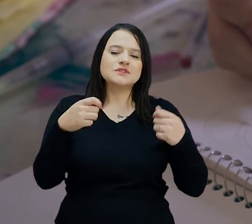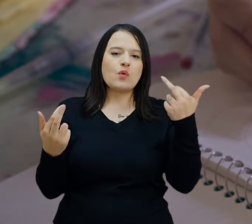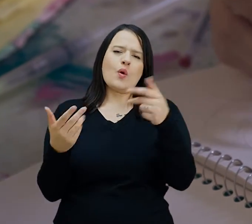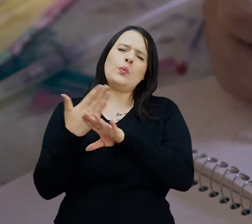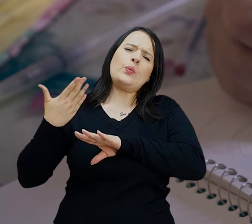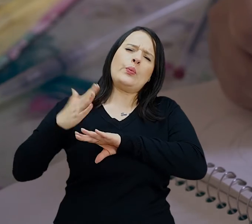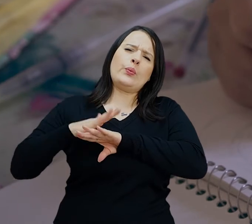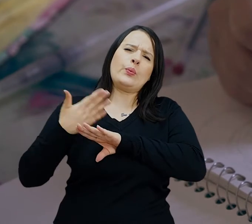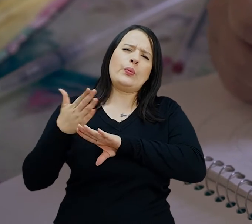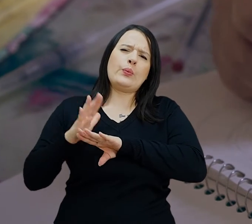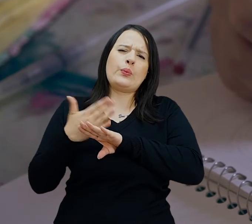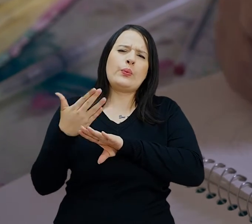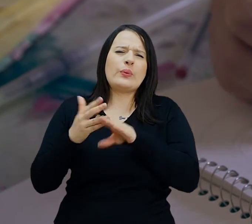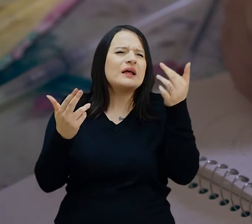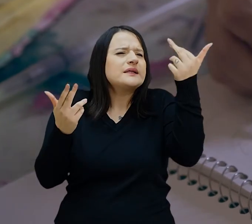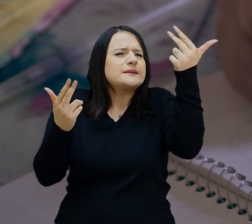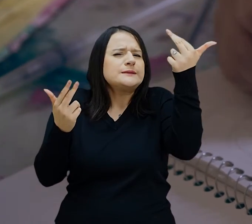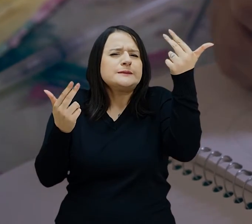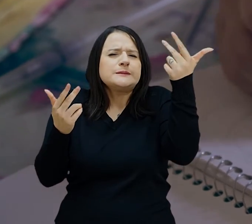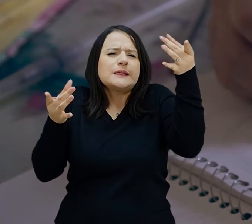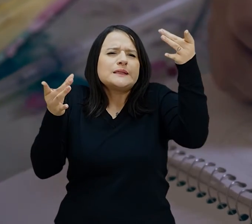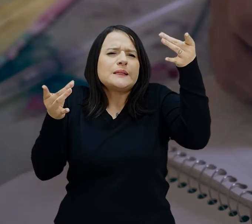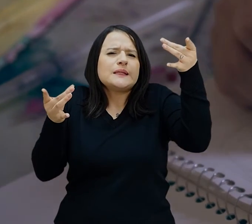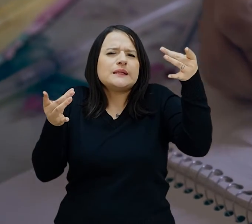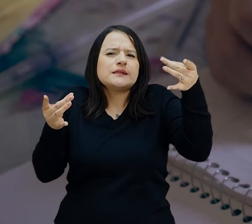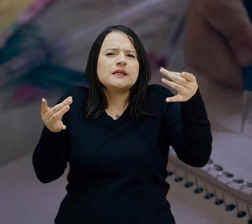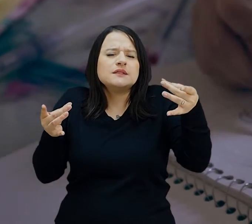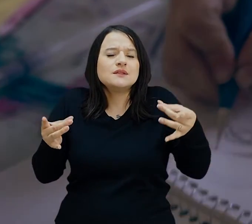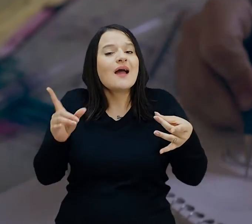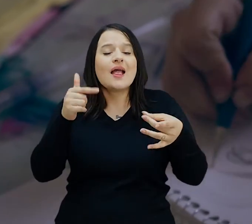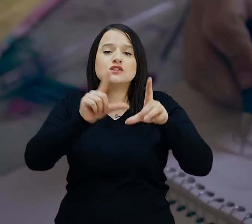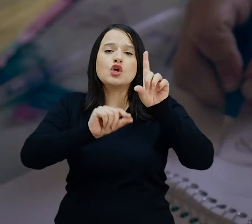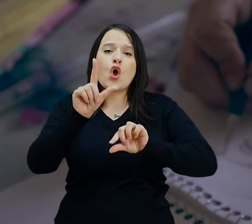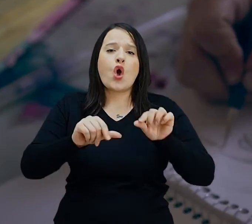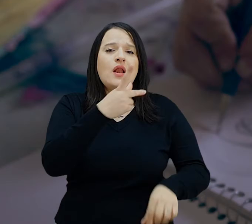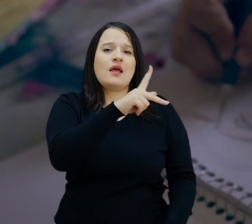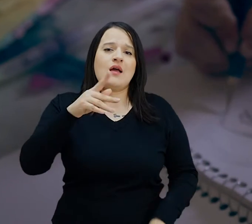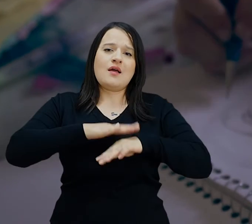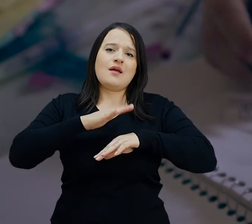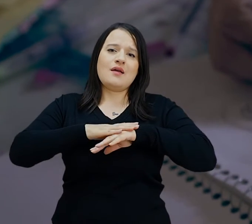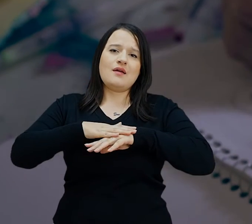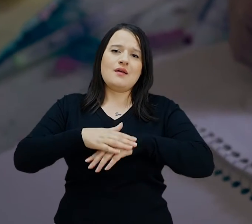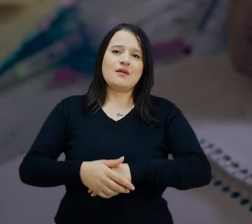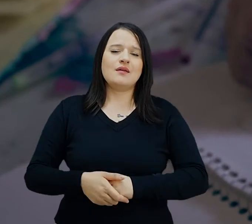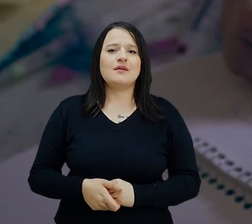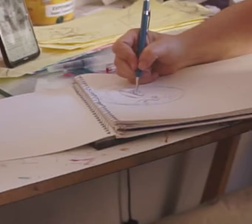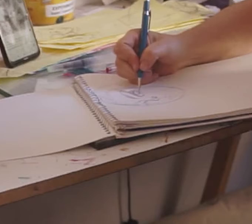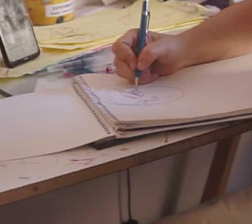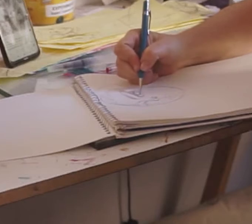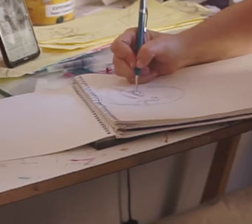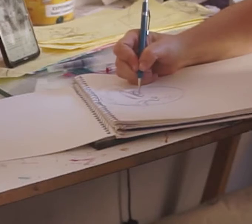fazer realismo. Aí você tem que fazer bem já na pegada do realismo. São